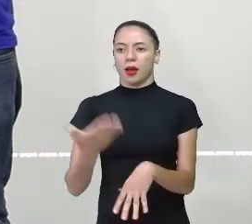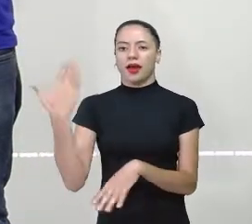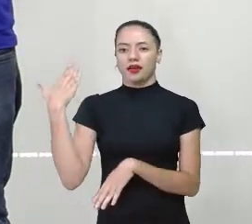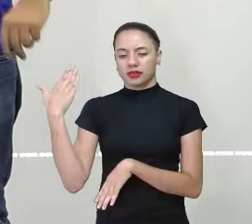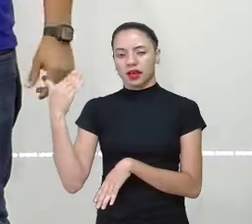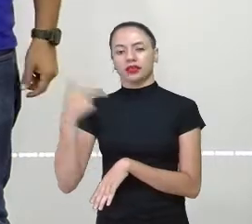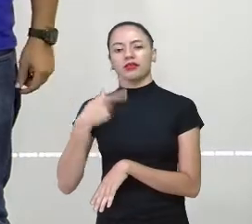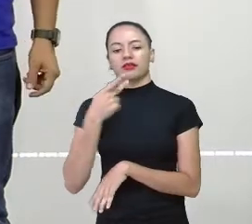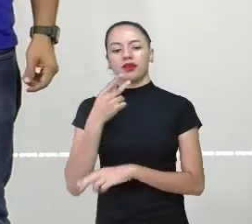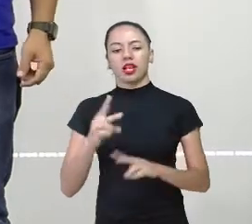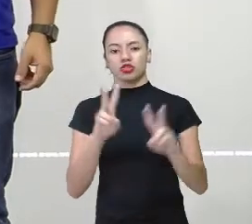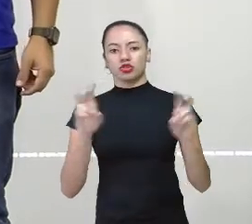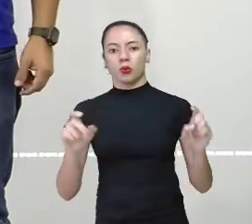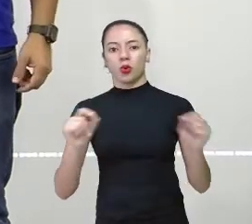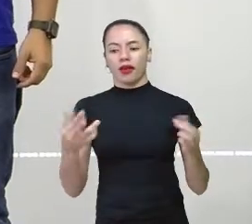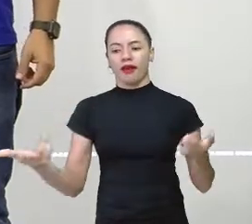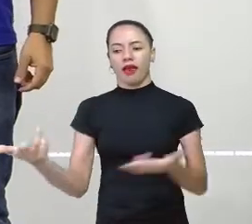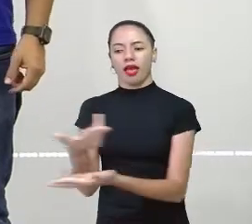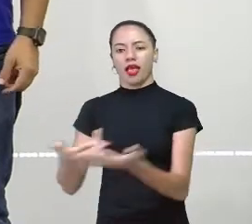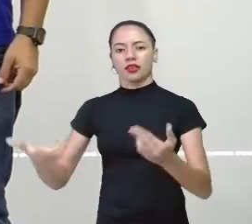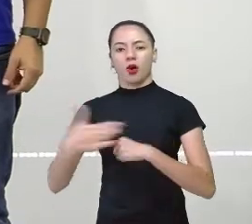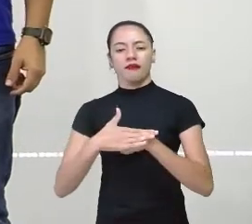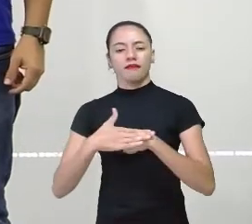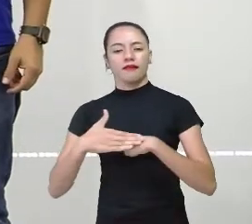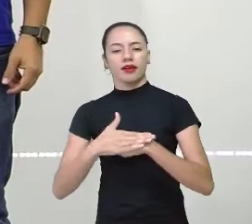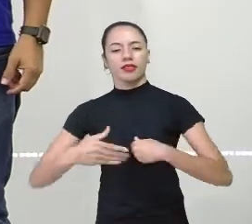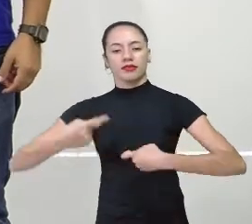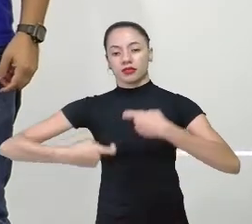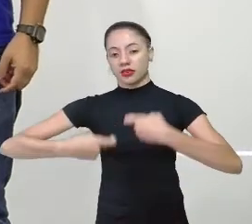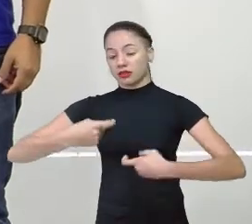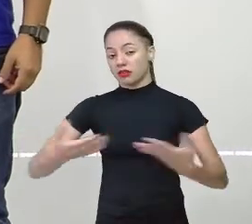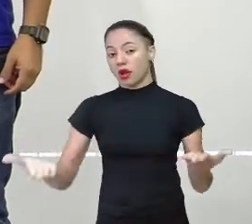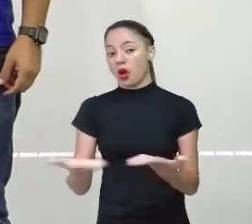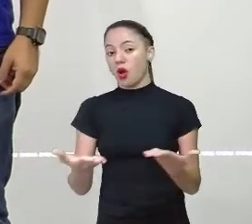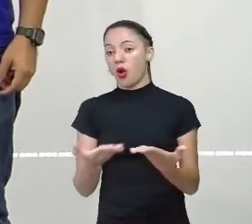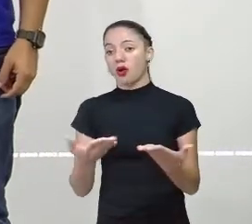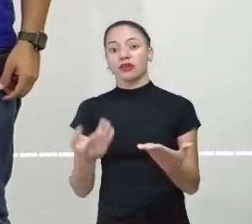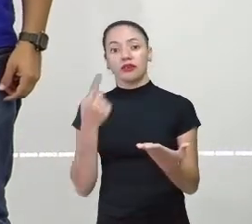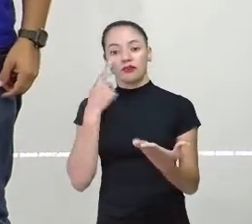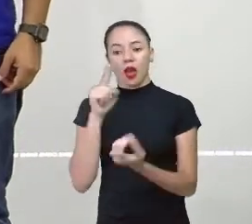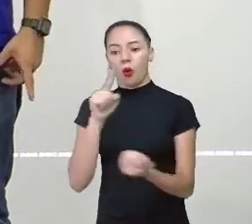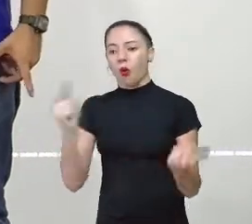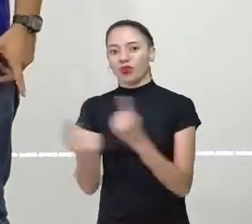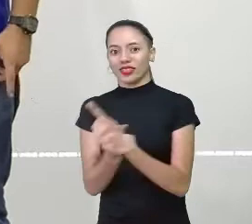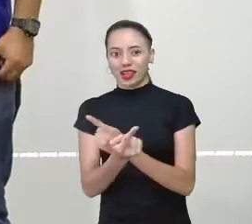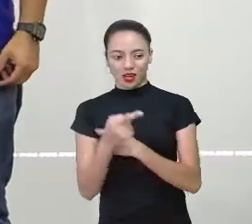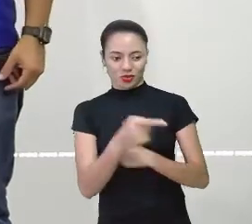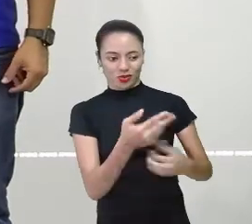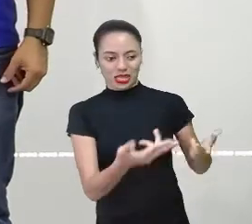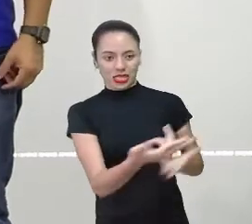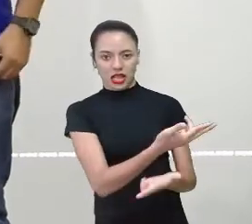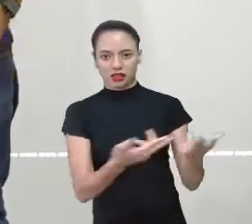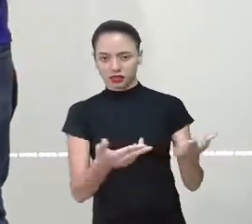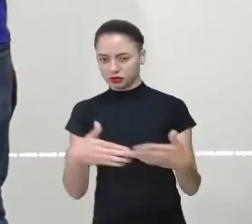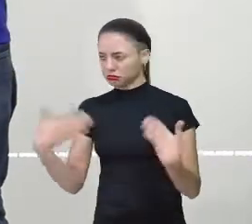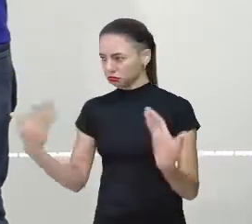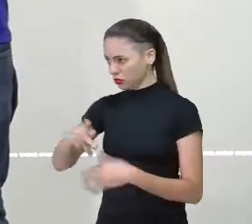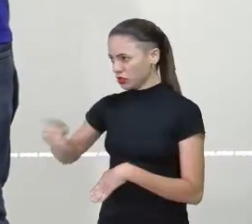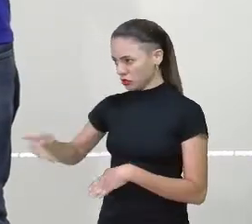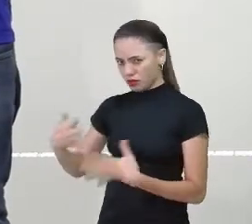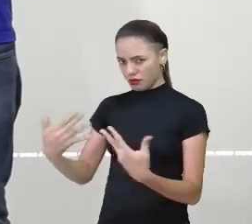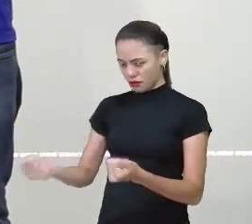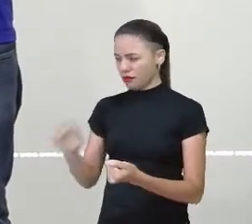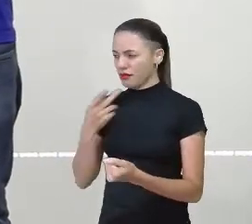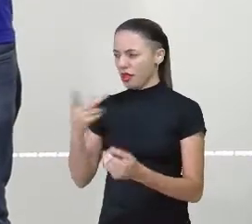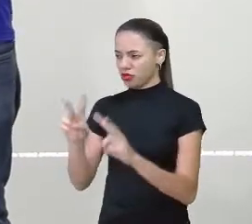disso, de como são as relações afetivo-sexuais. E hoje a gente vai ver um contraponto a elas. E aí, Armando, vamos falar da aula